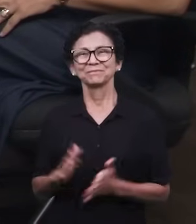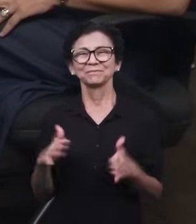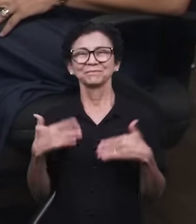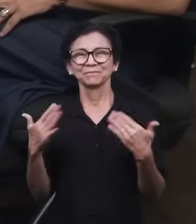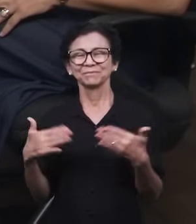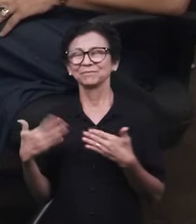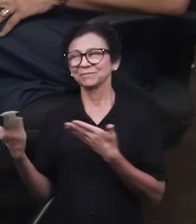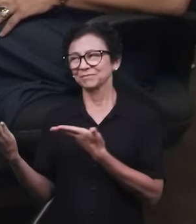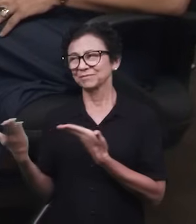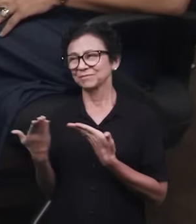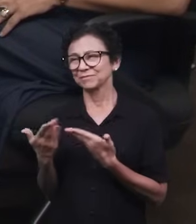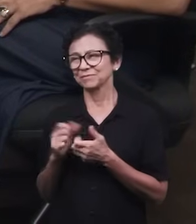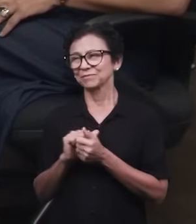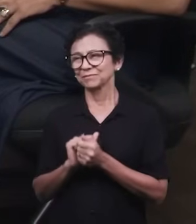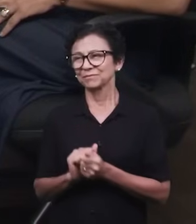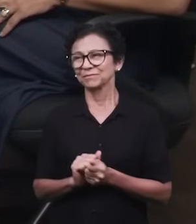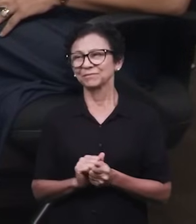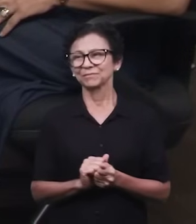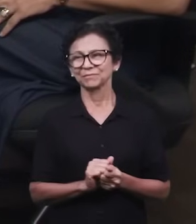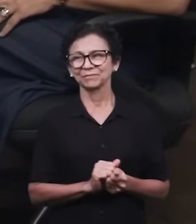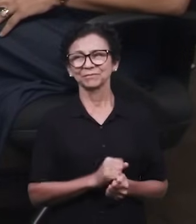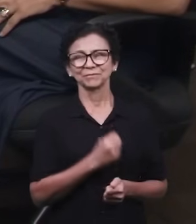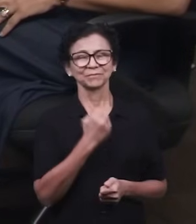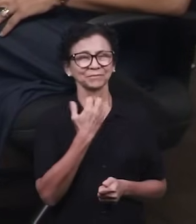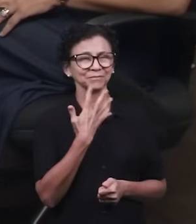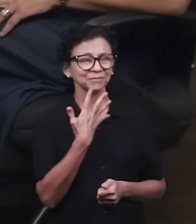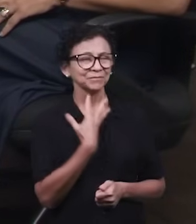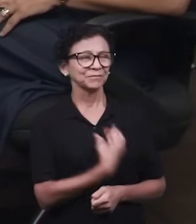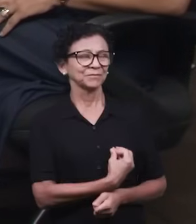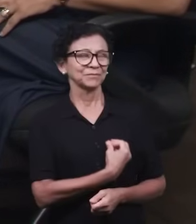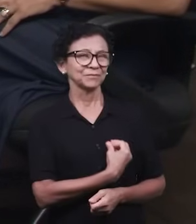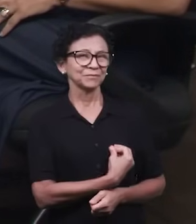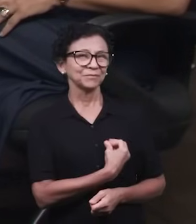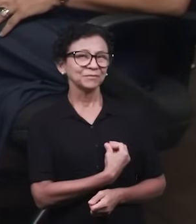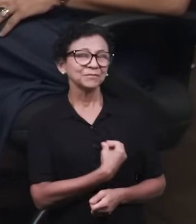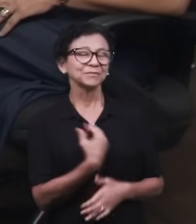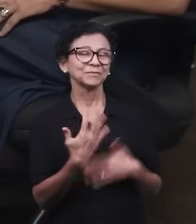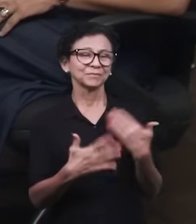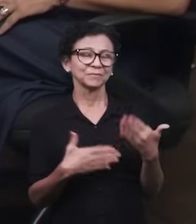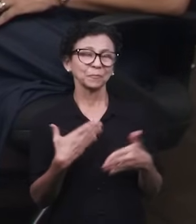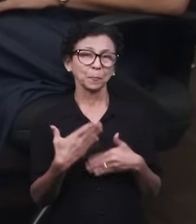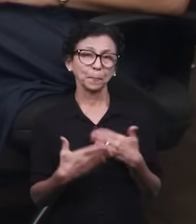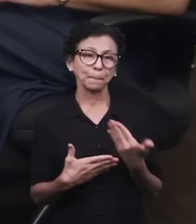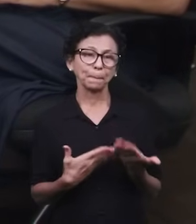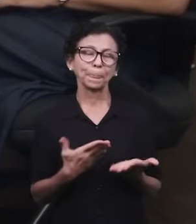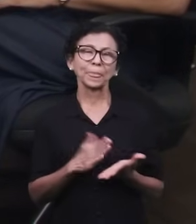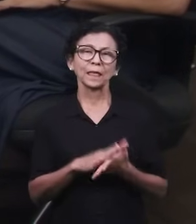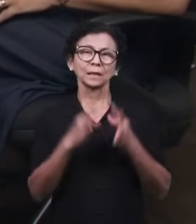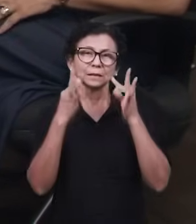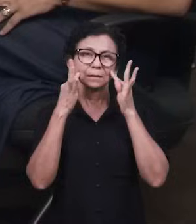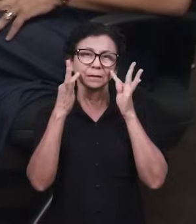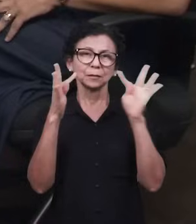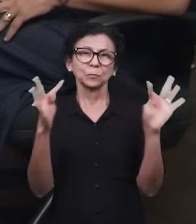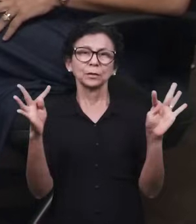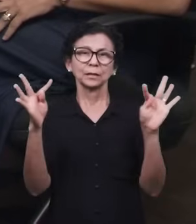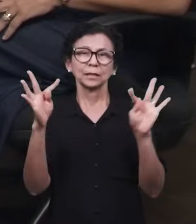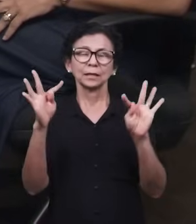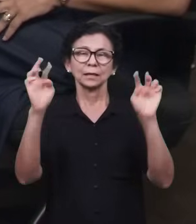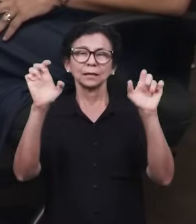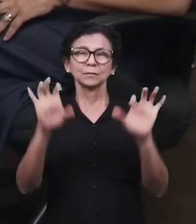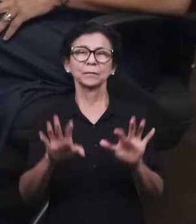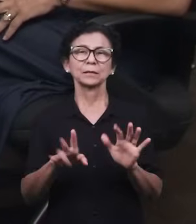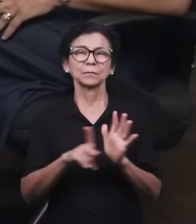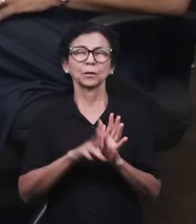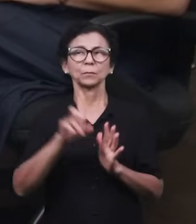estar recebendo a irmã aqui conosco também. Uma alegria participar e trazer assim aquilo que o Senhor tem feito na